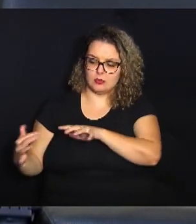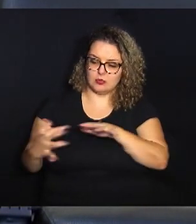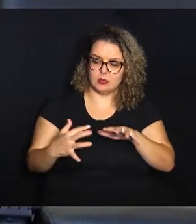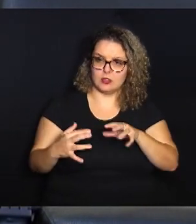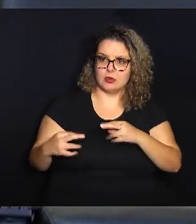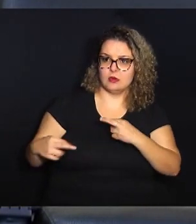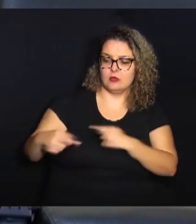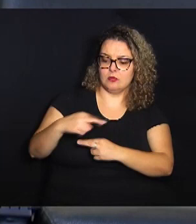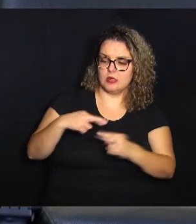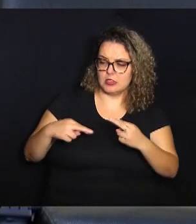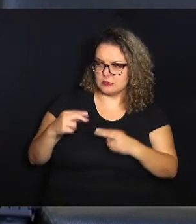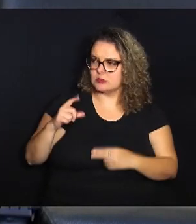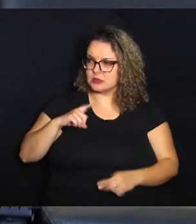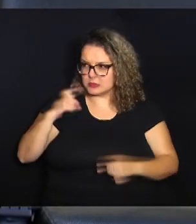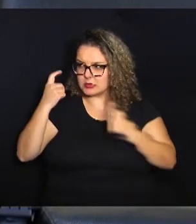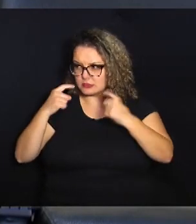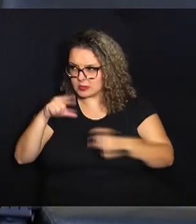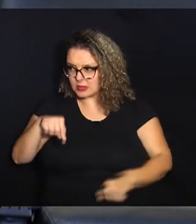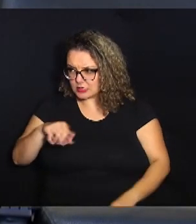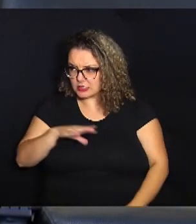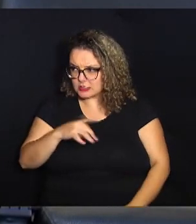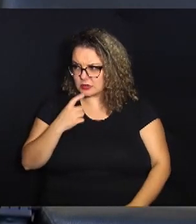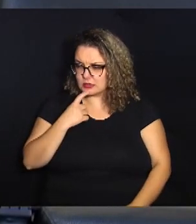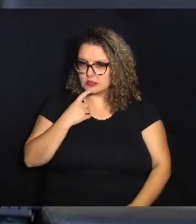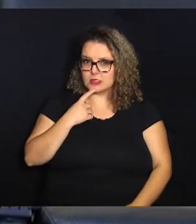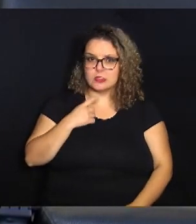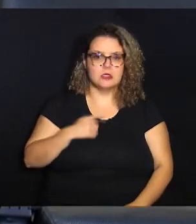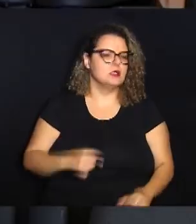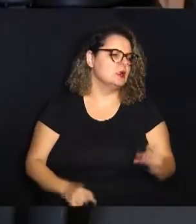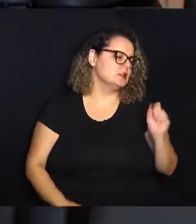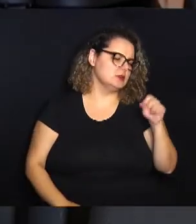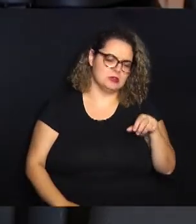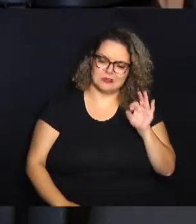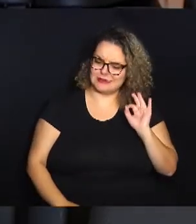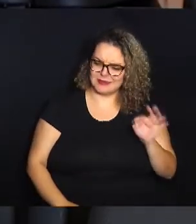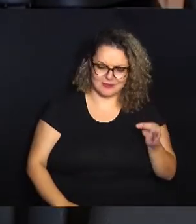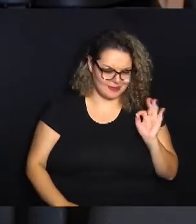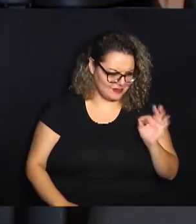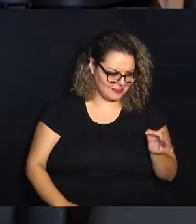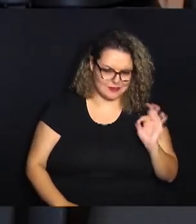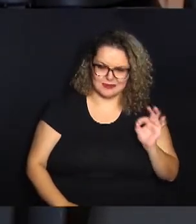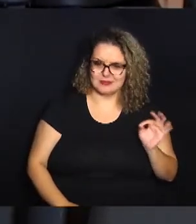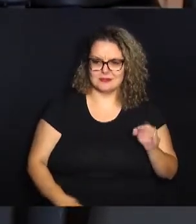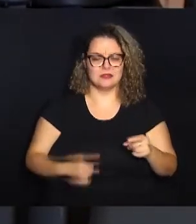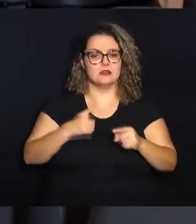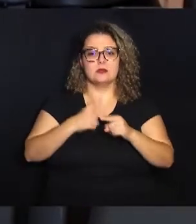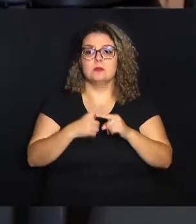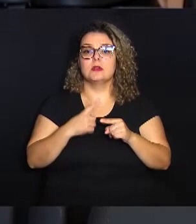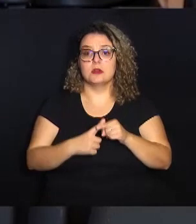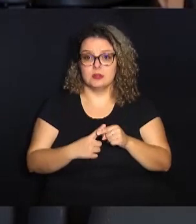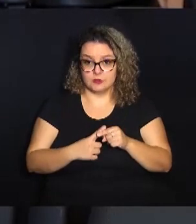rural. Há essa preocupação aqui na cidade de Campinas? Não, sem dúvida, porque é o seguinte, né?